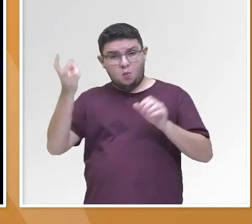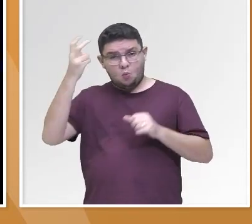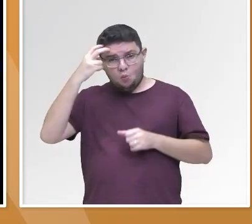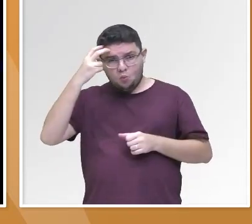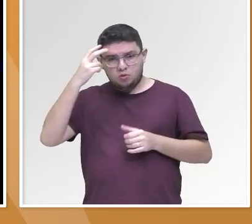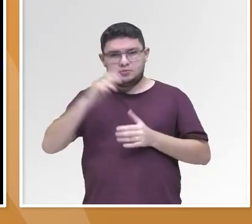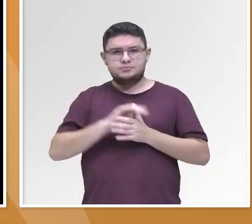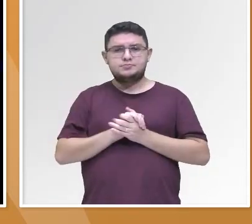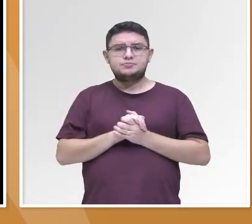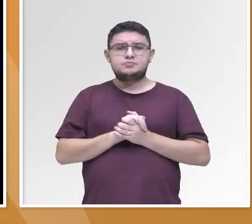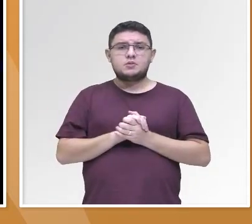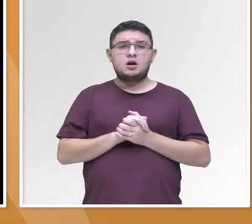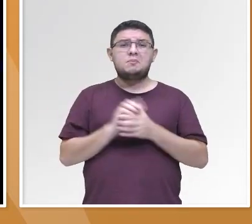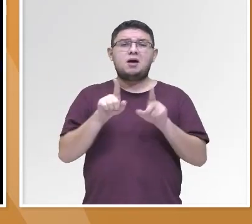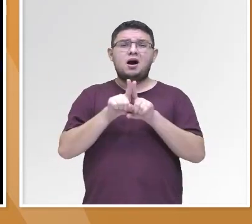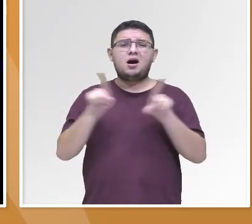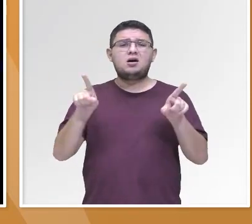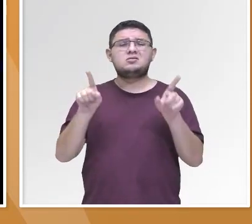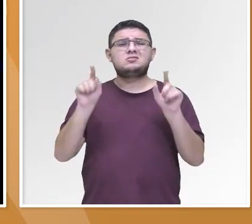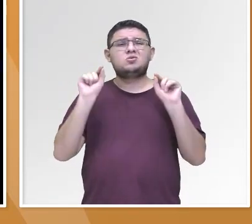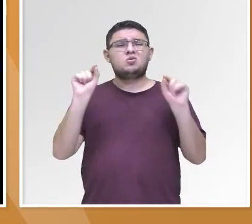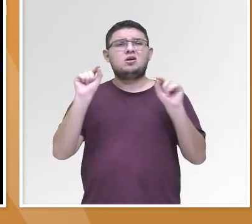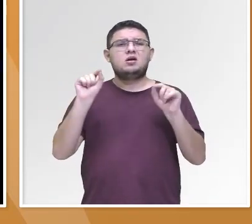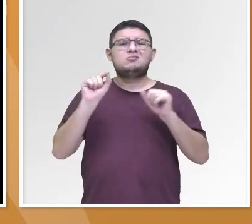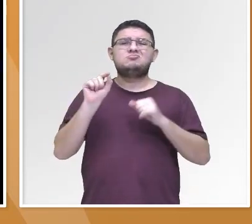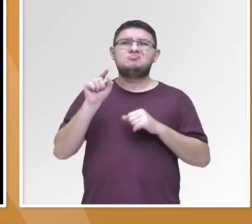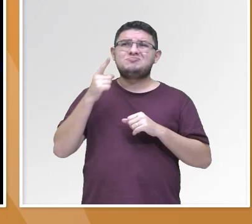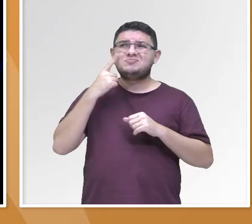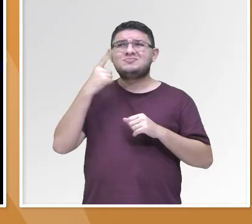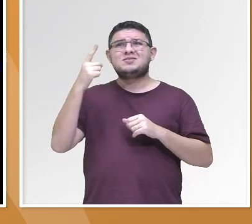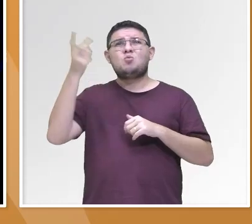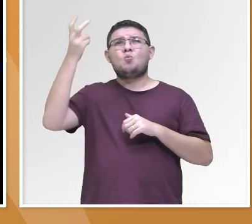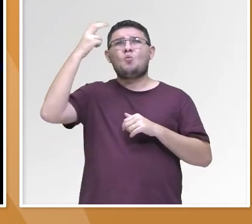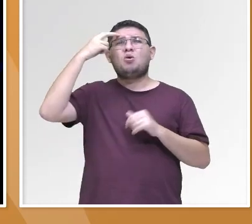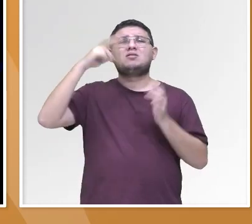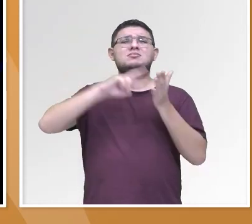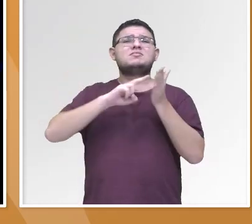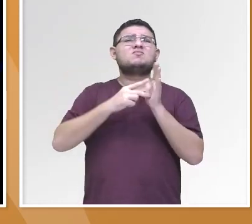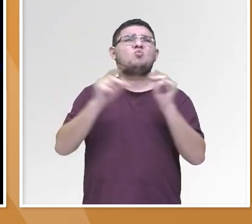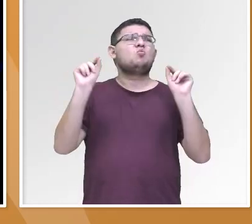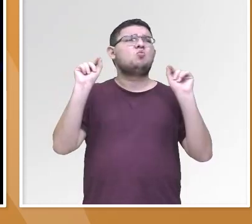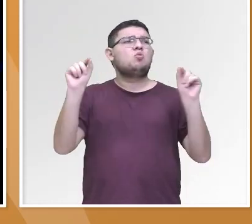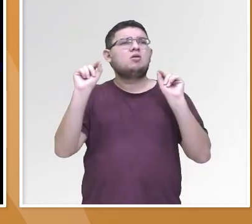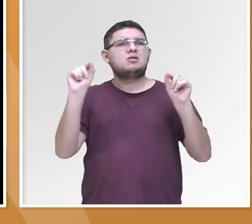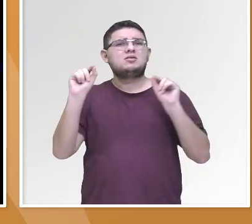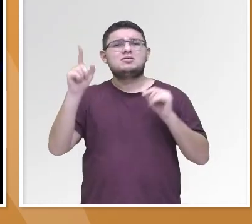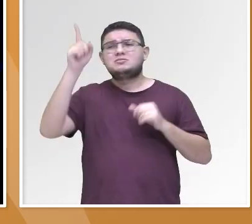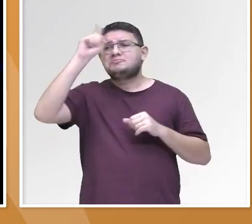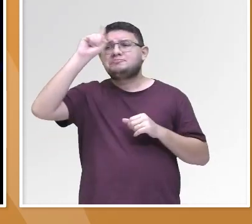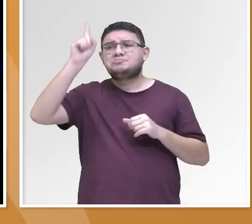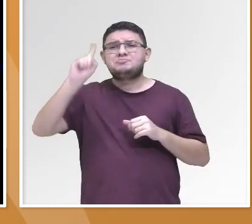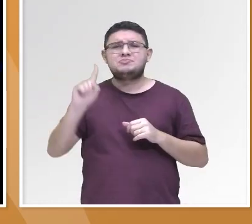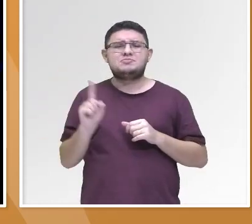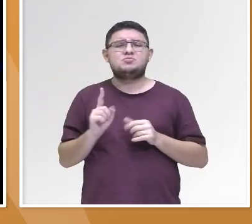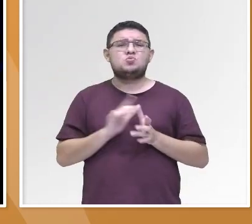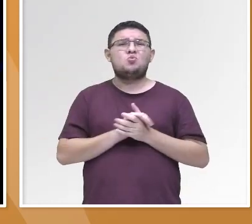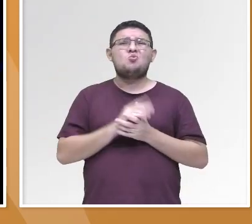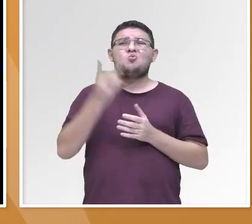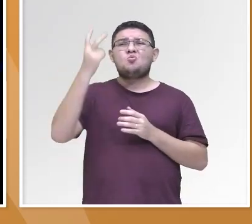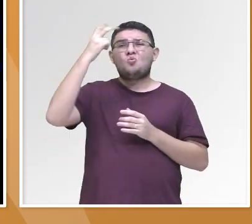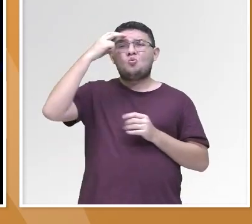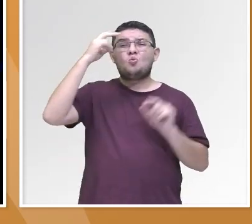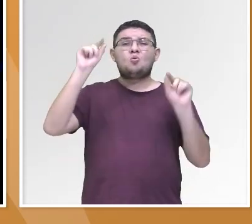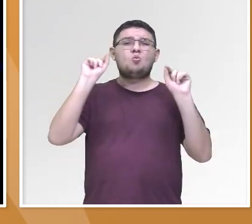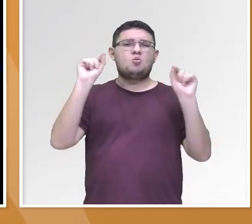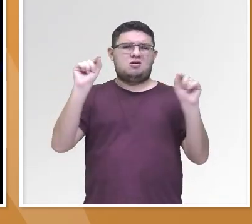professor, eu não sei o que quer dizer bem esse termo cultura. O que é cultura, professor, para o entendimento da gente hoje? Para eu